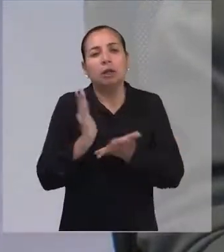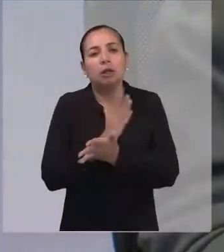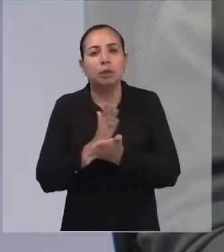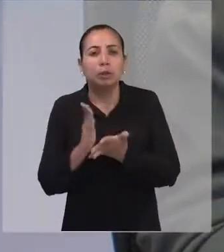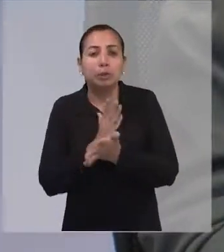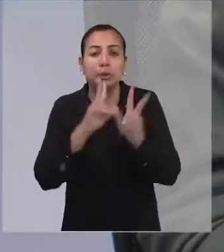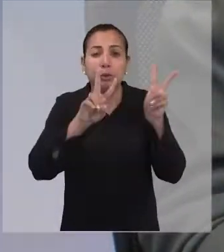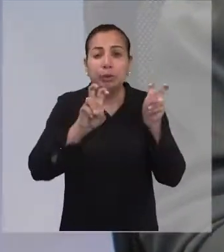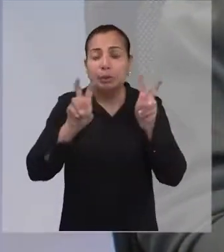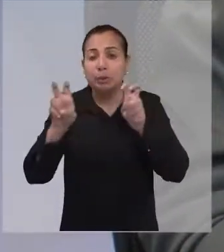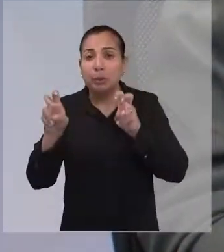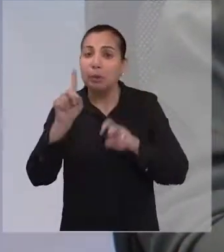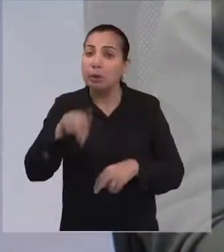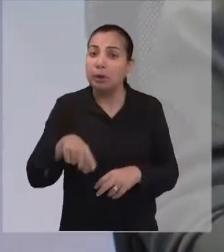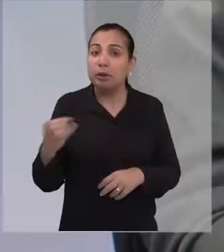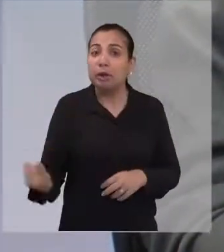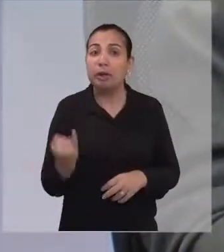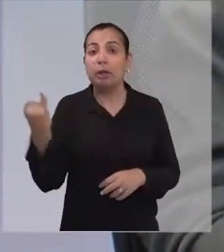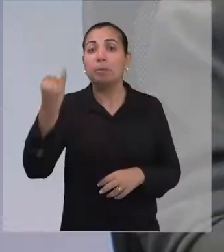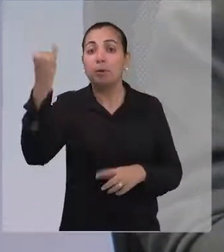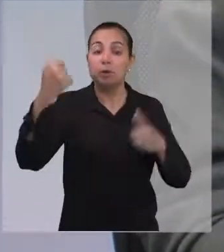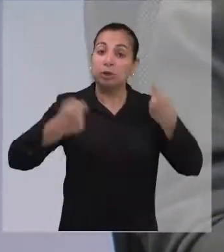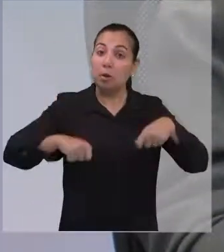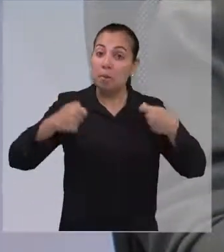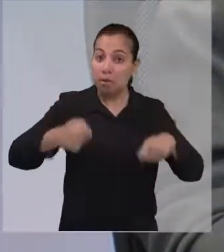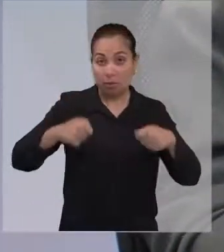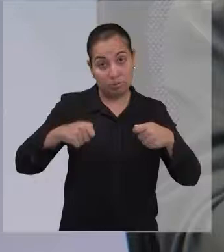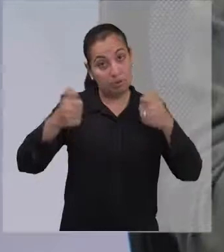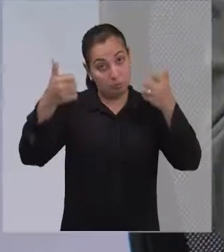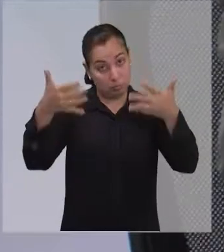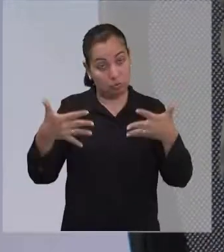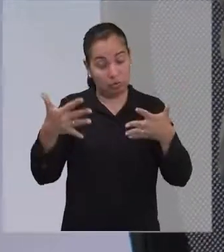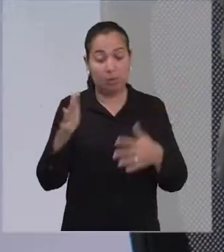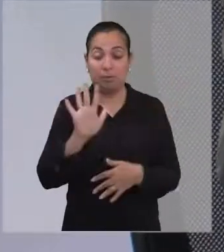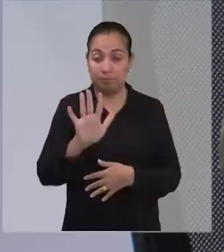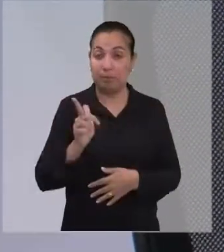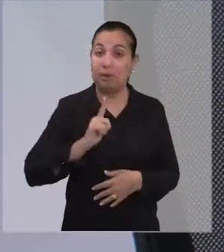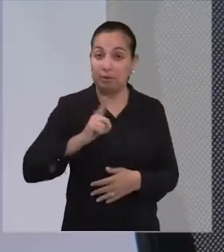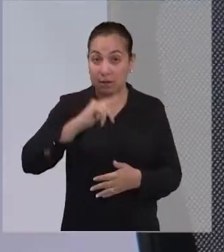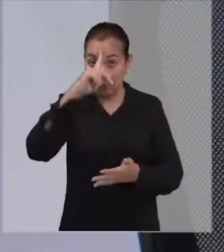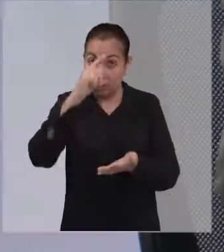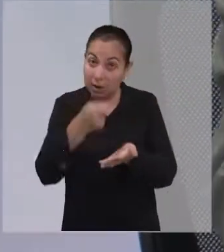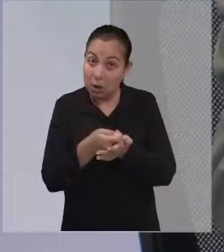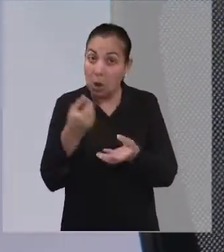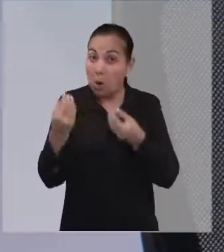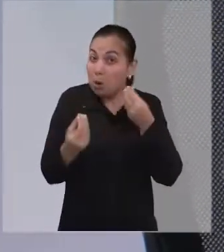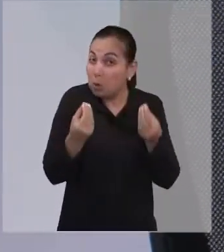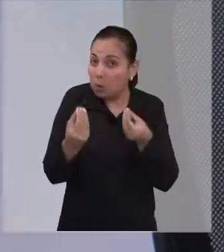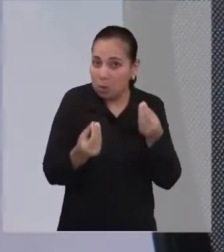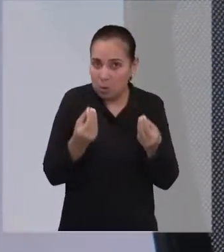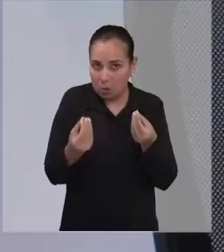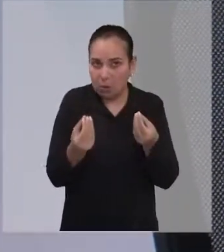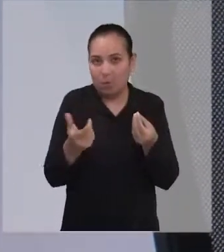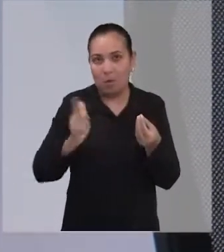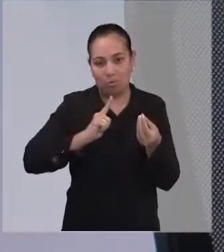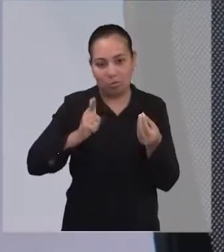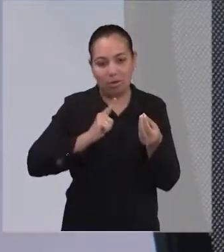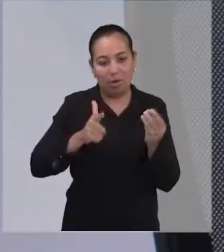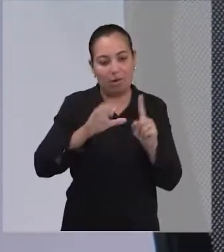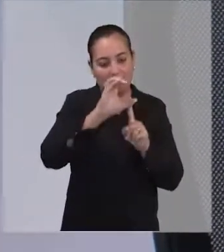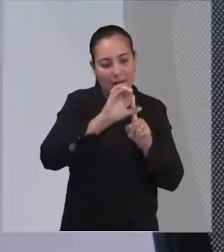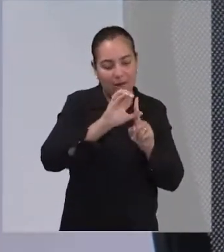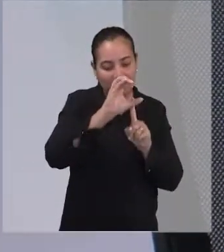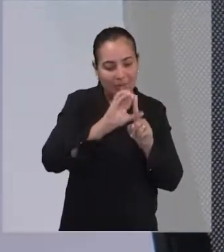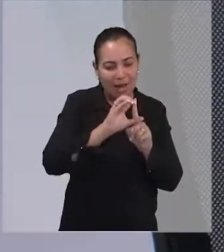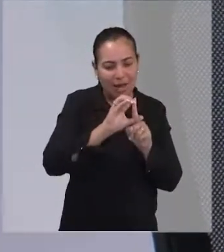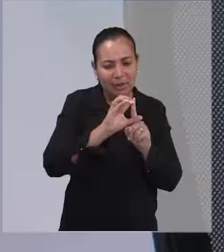questões que são importantes, que têm que ser consideradas. Né? Muitas das decisões ocorridas no processo, eles casam com o calendário